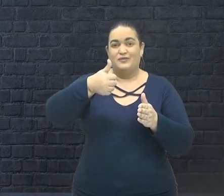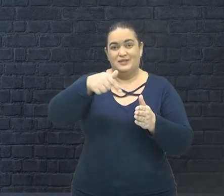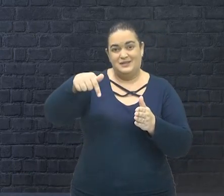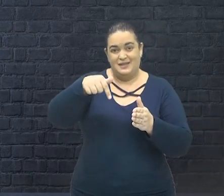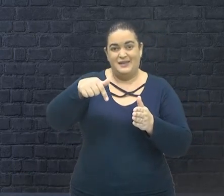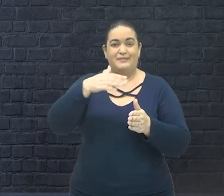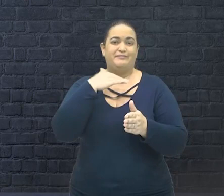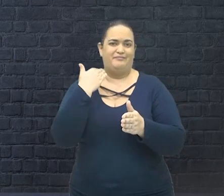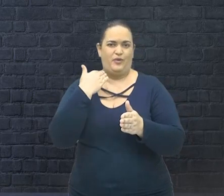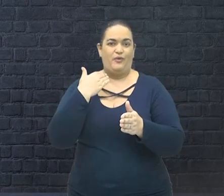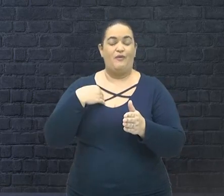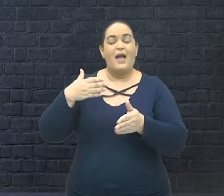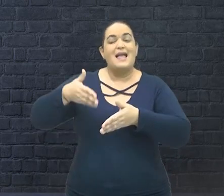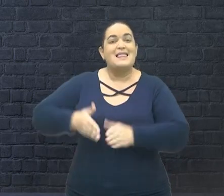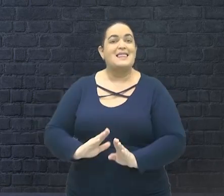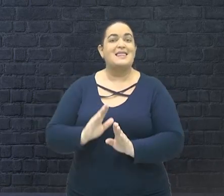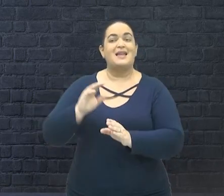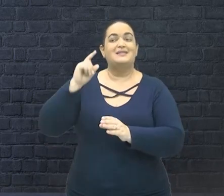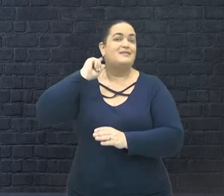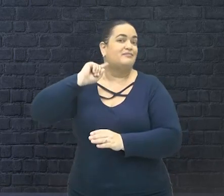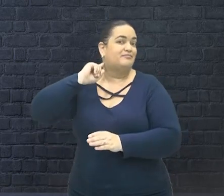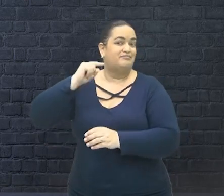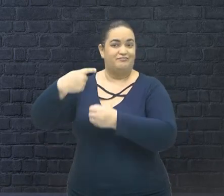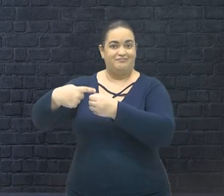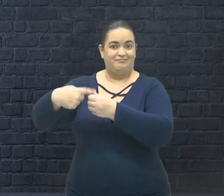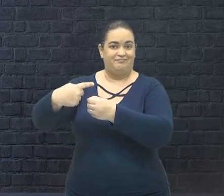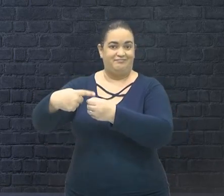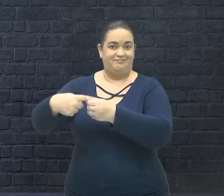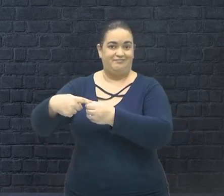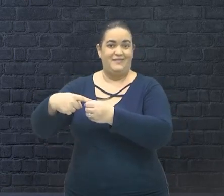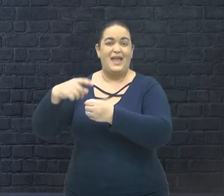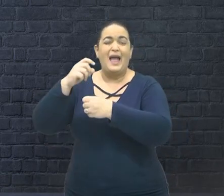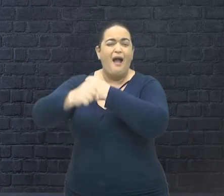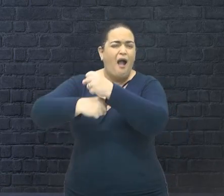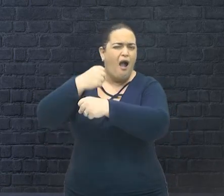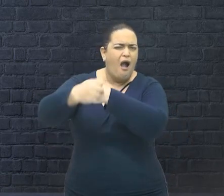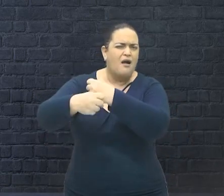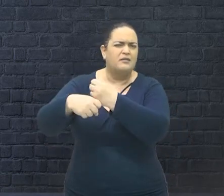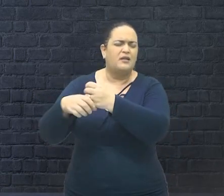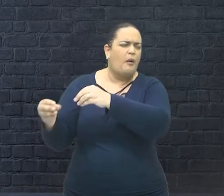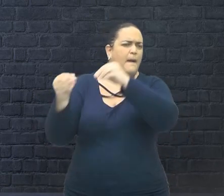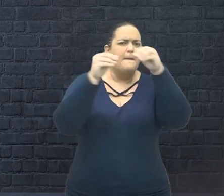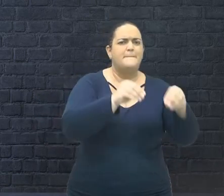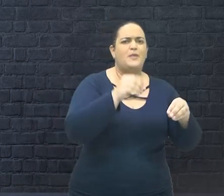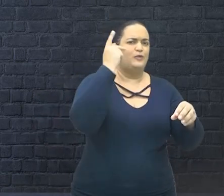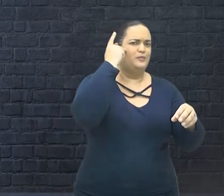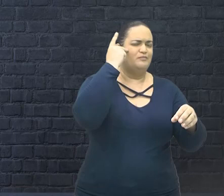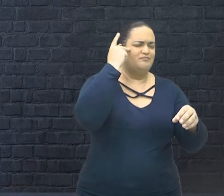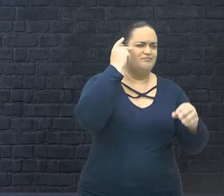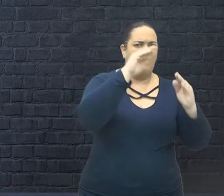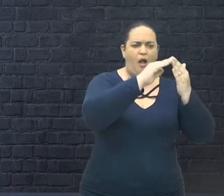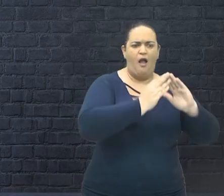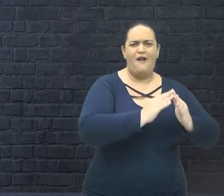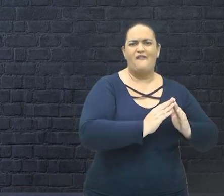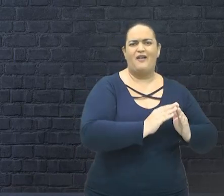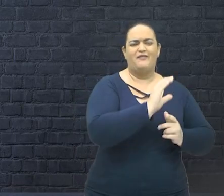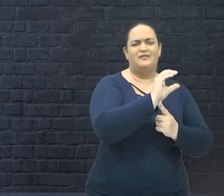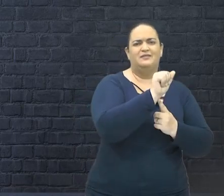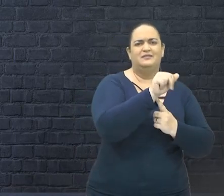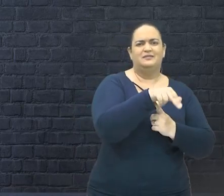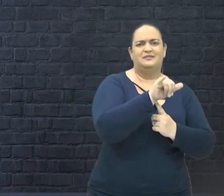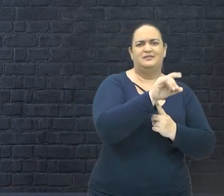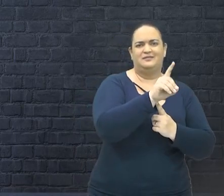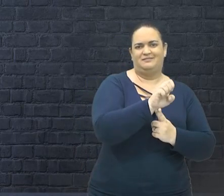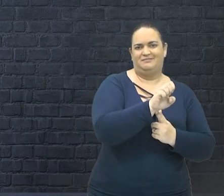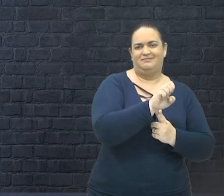comunidade rural, no interior de Minas Gerais, e anos mais tarde mudou-se para a favela do Canindé, em São